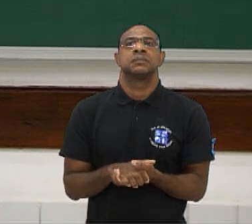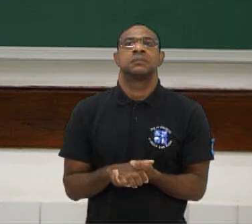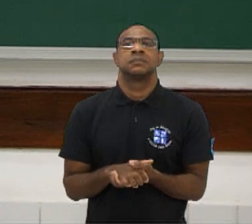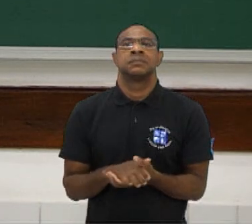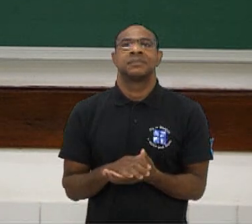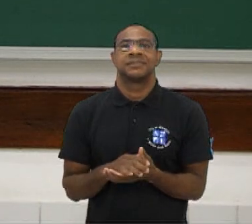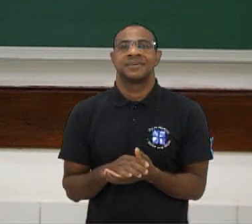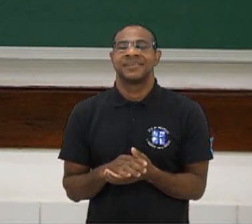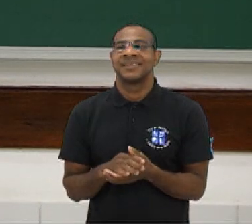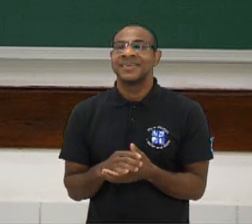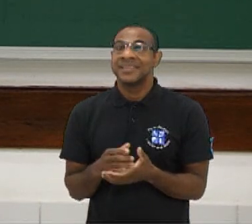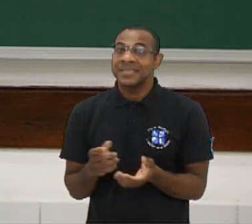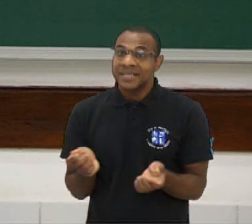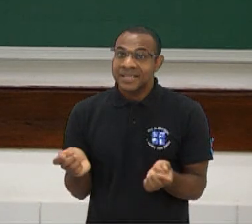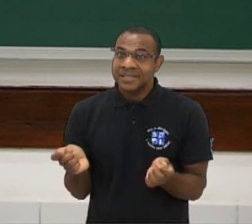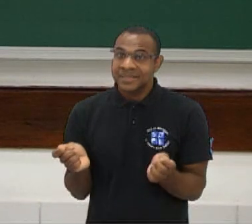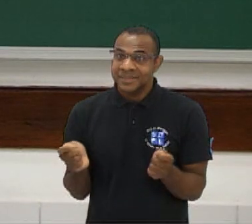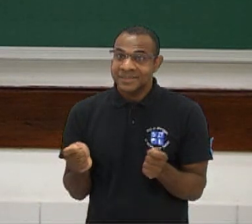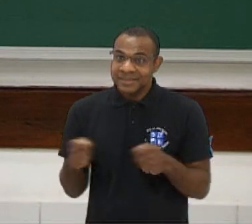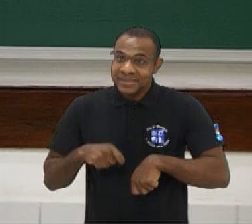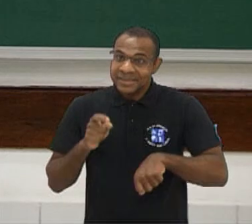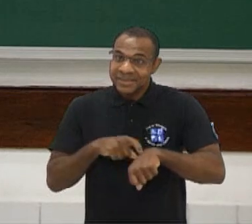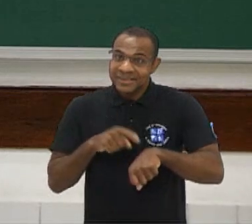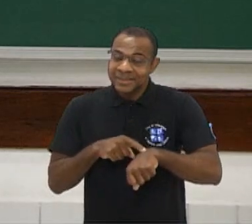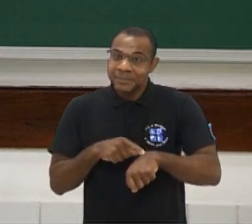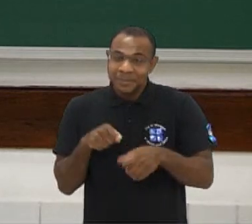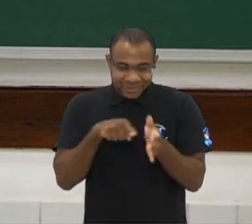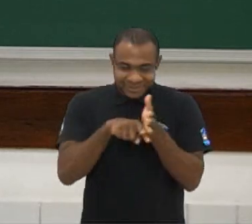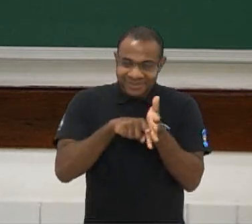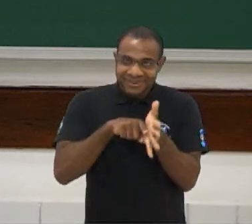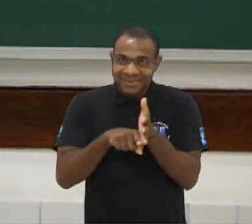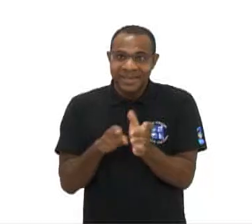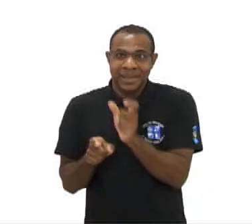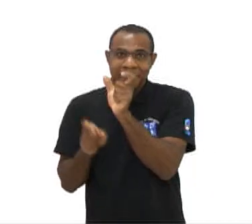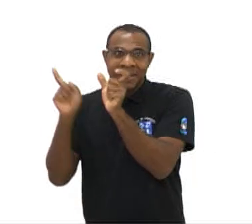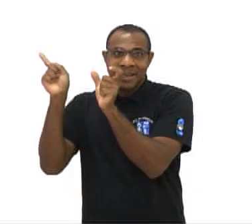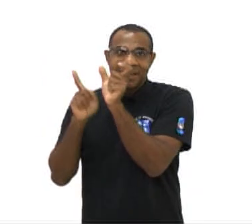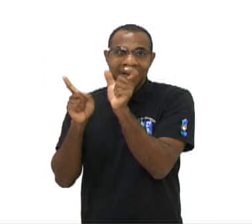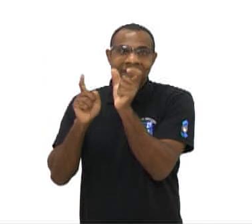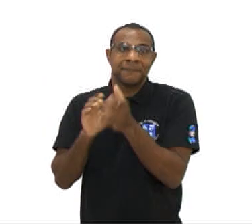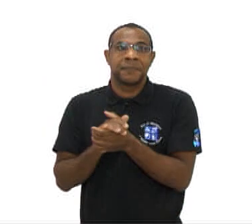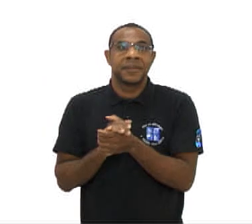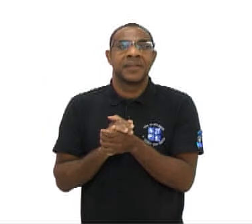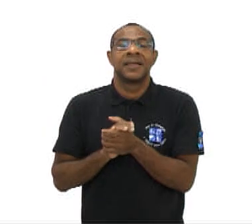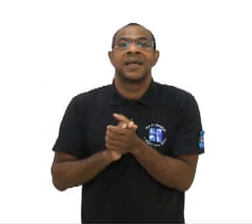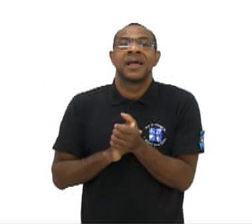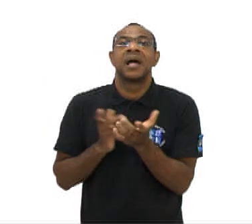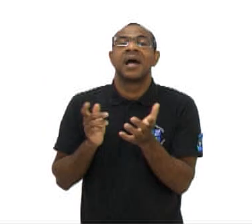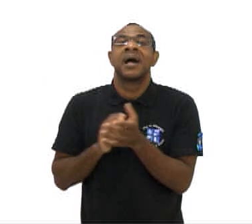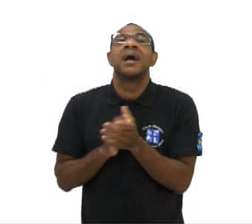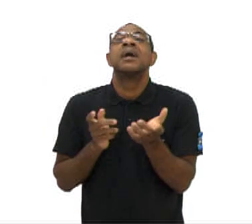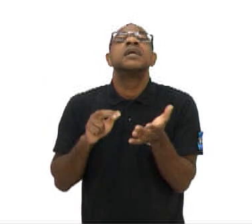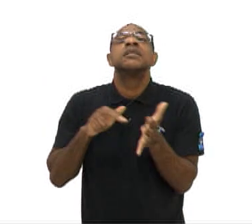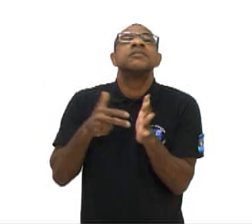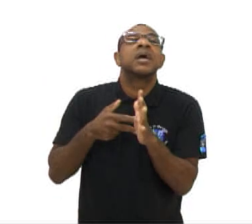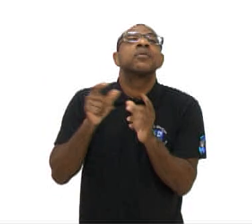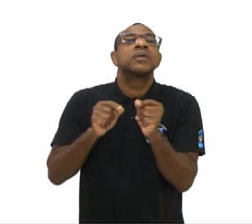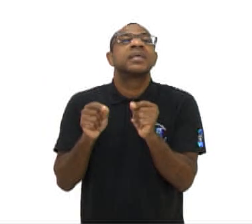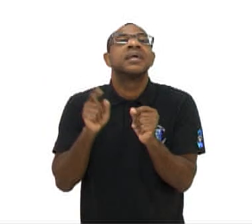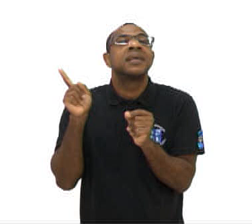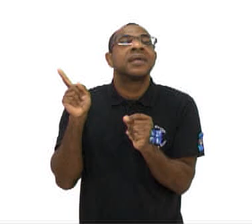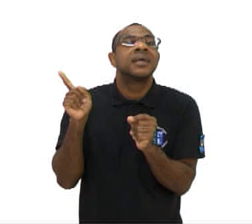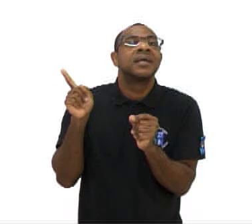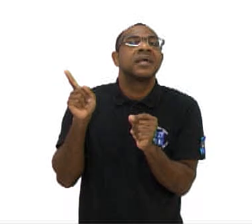Deu tempo para você escrever aí no seu caderno ou mesmo pesquisar? Coloquei para vocês, arraigados significa